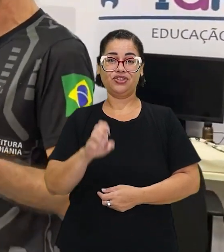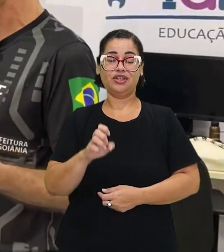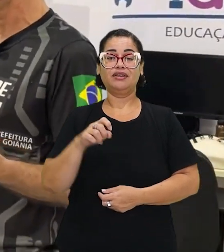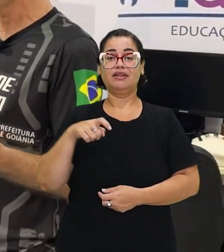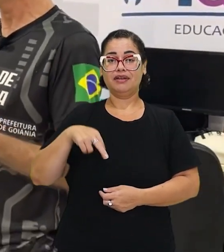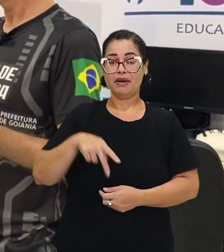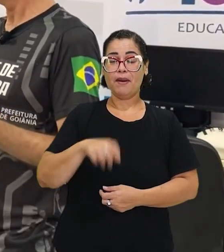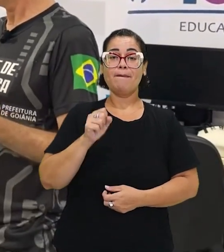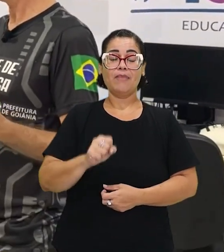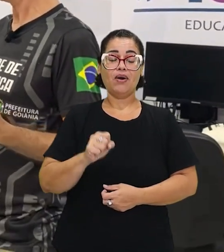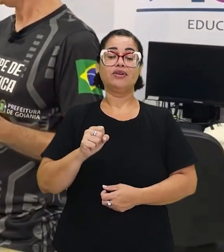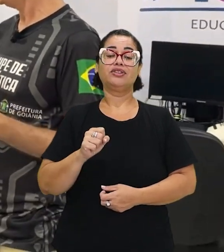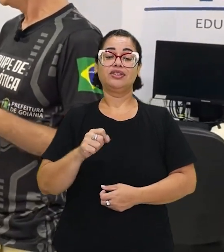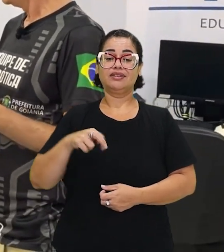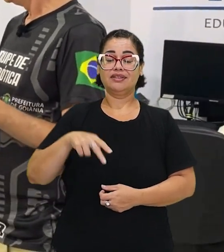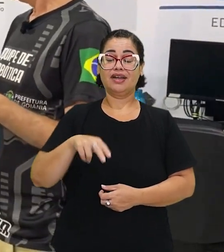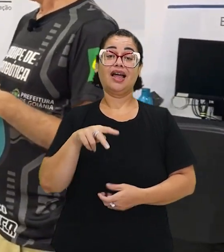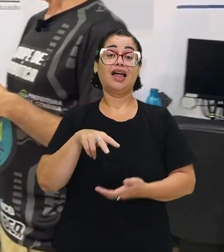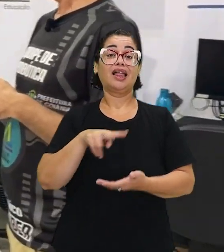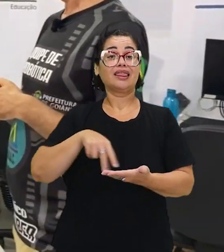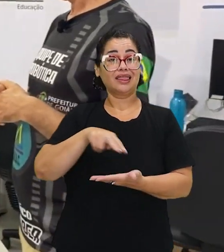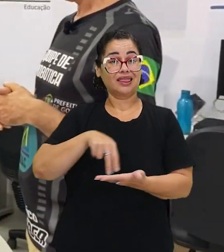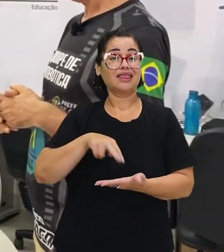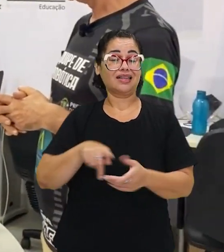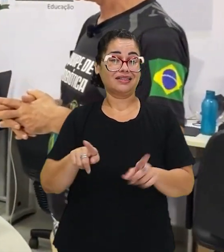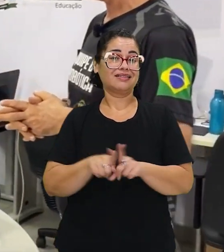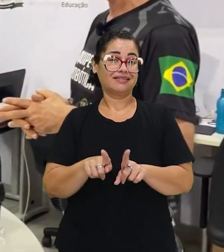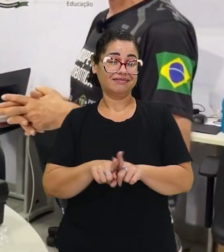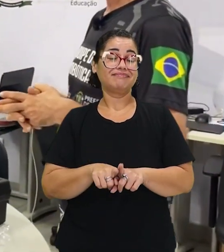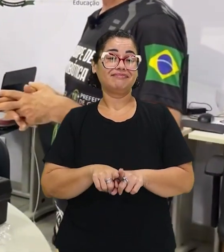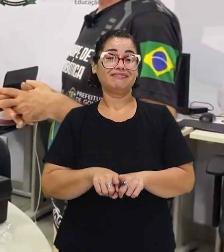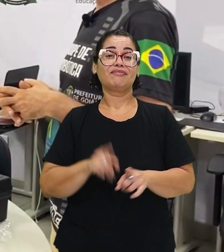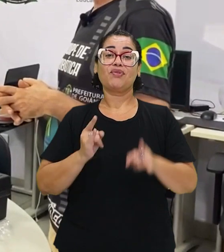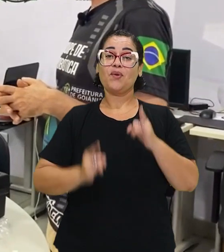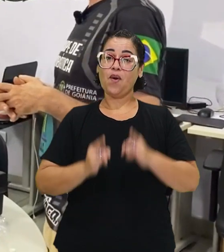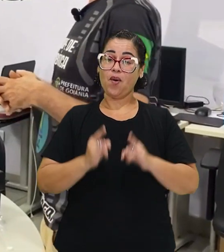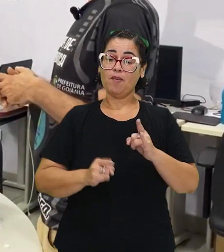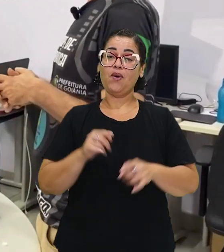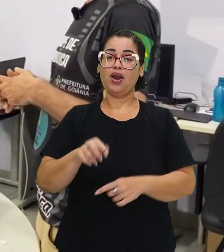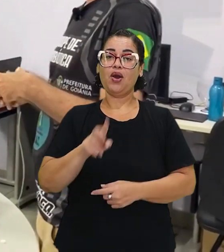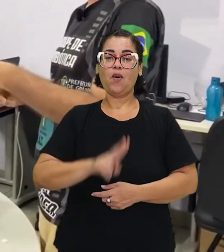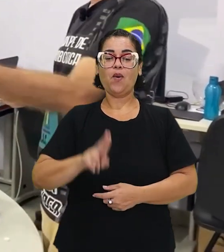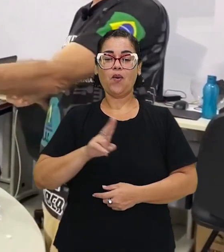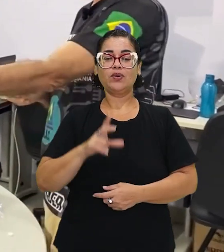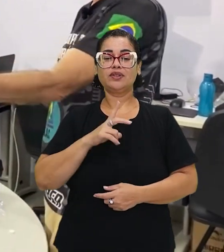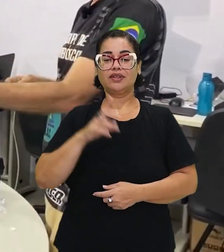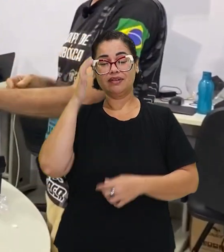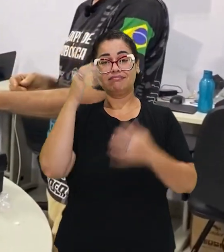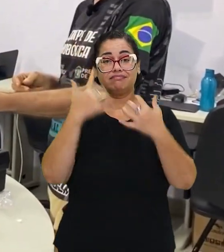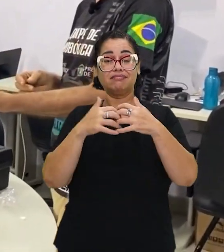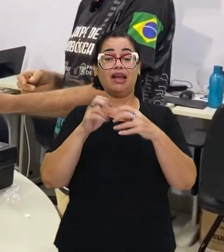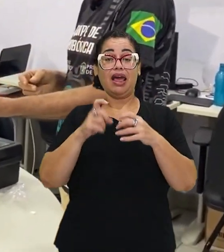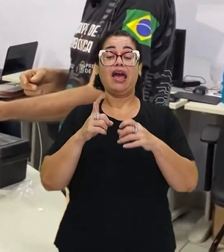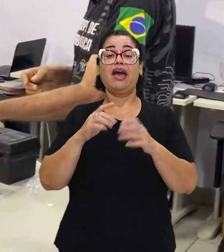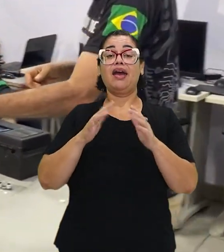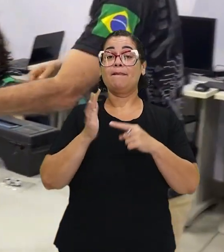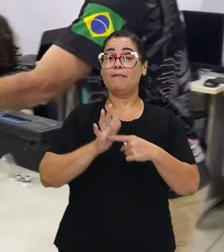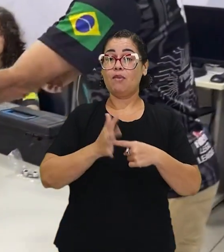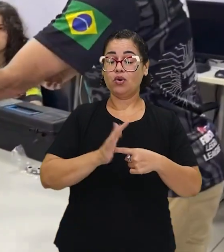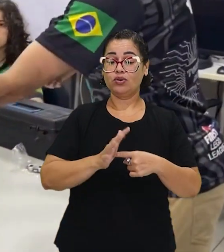andar e dançar. Ele usa servomotor, mas é esse servomotor, por